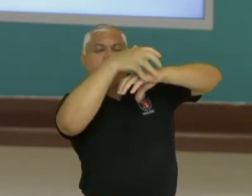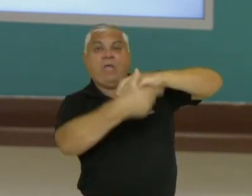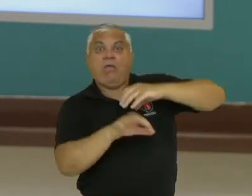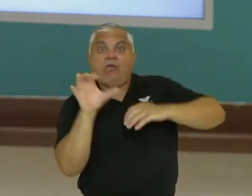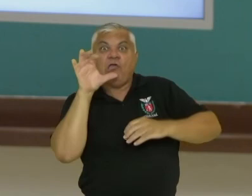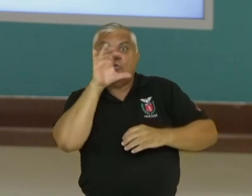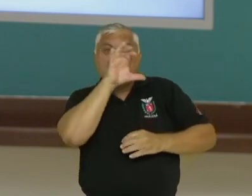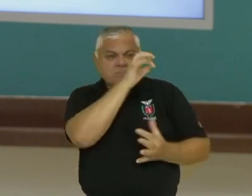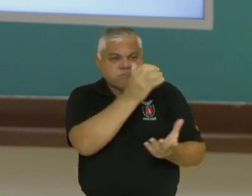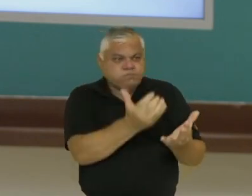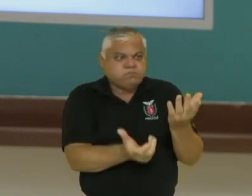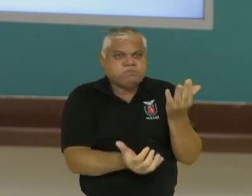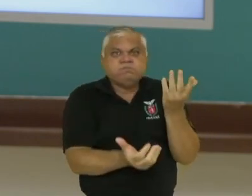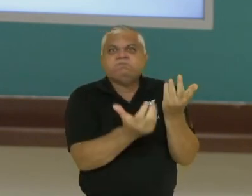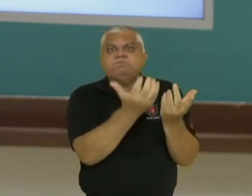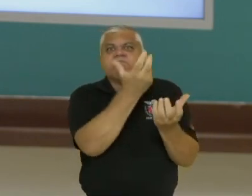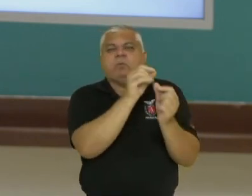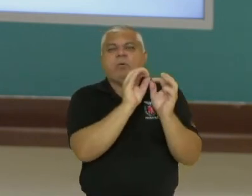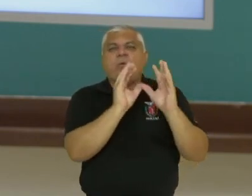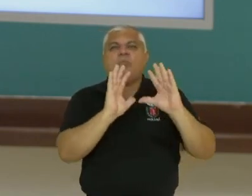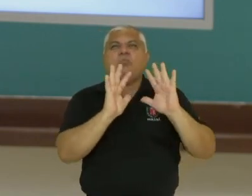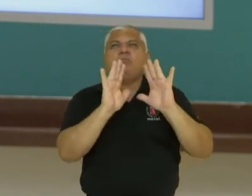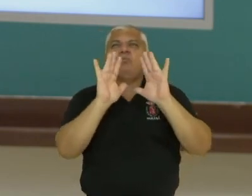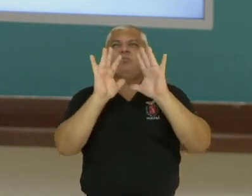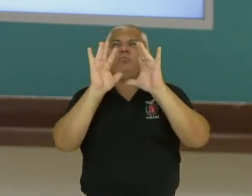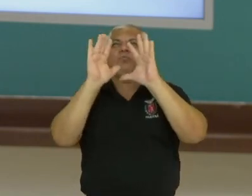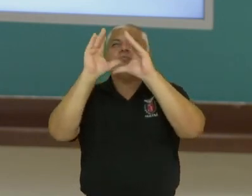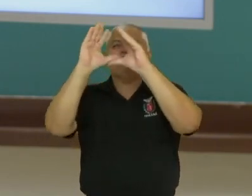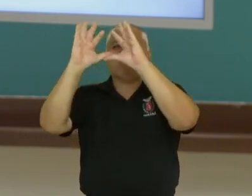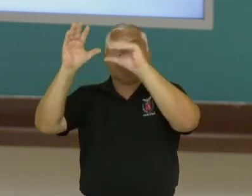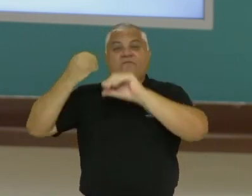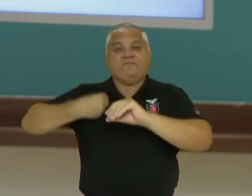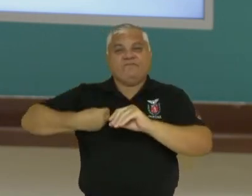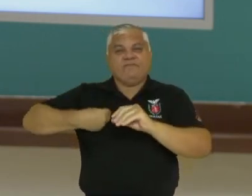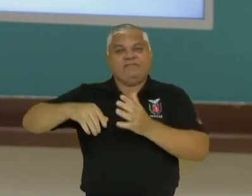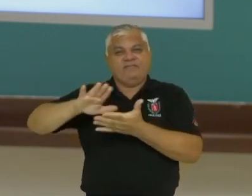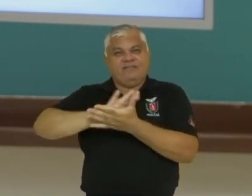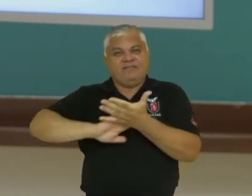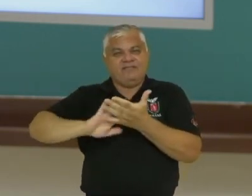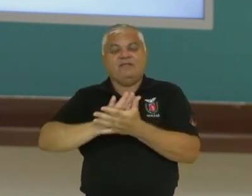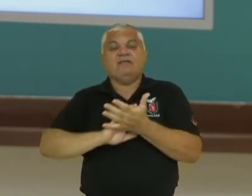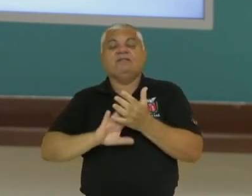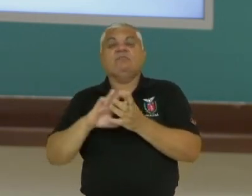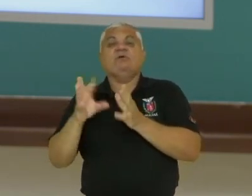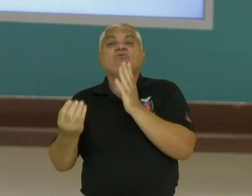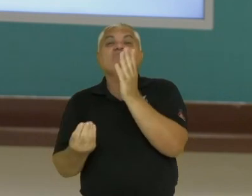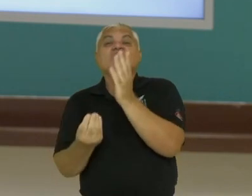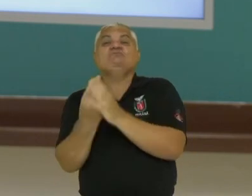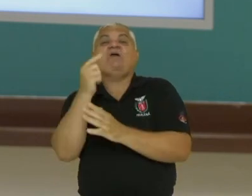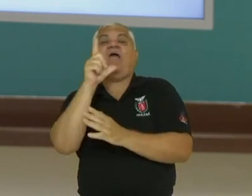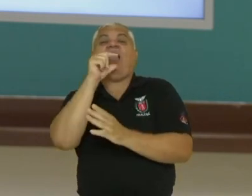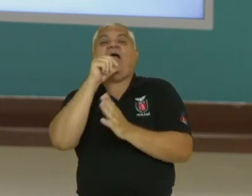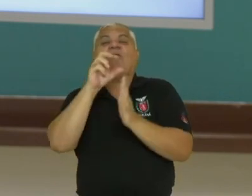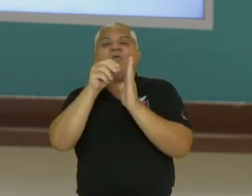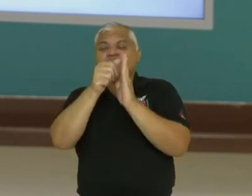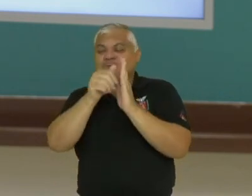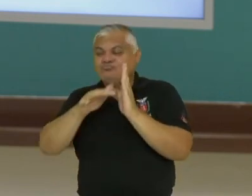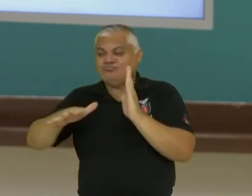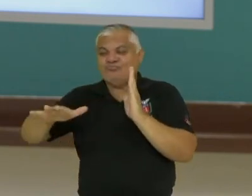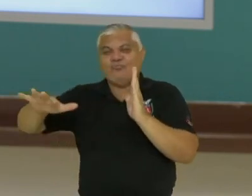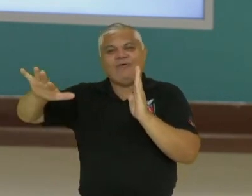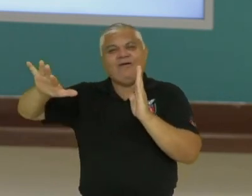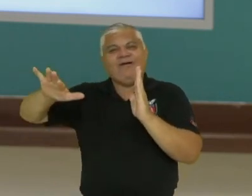água no estado de vapor e não tinha vida. E as teorias da origem da água em nosso planeta, que